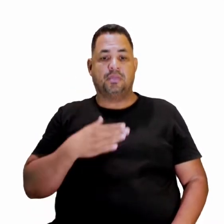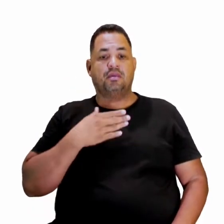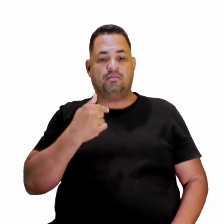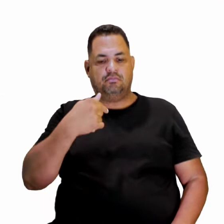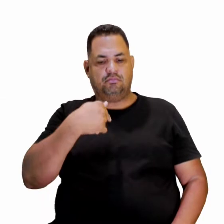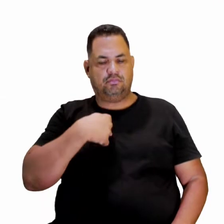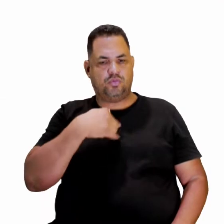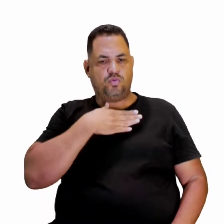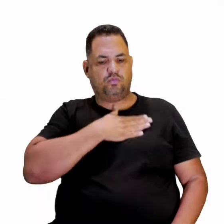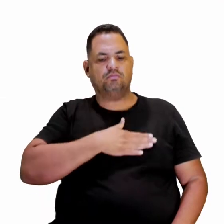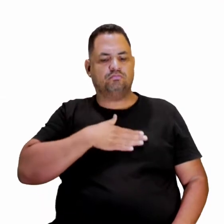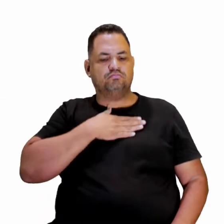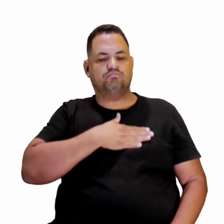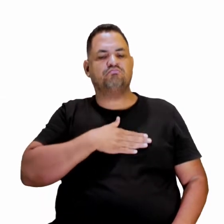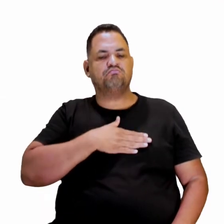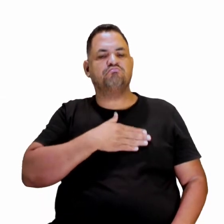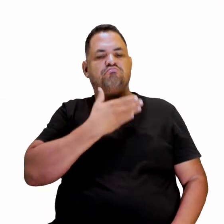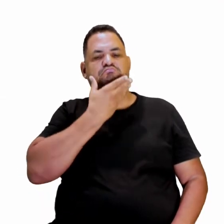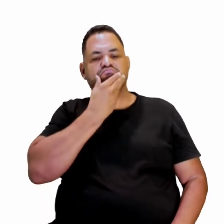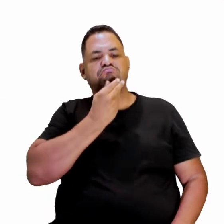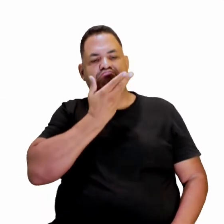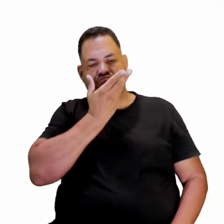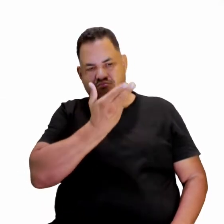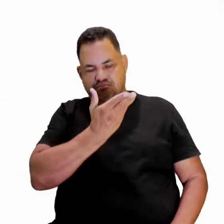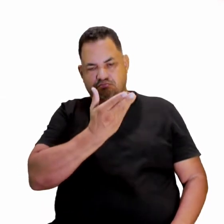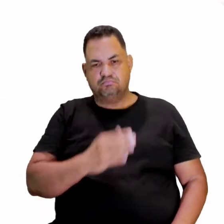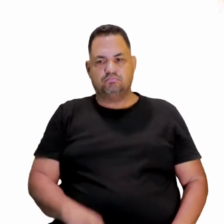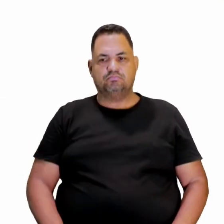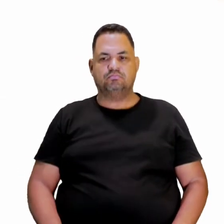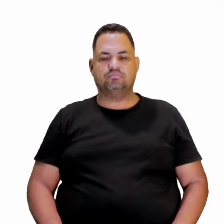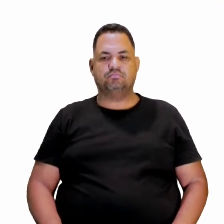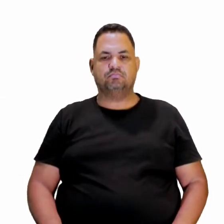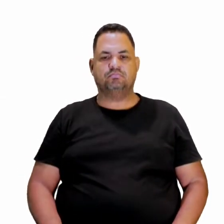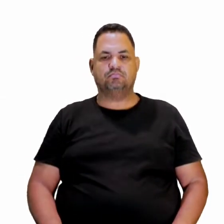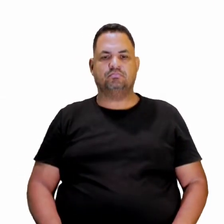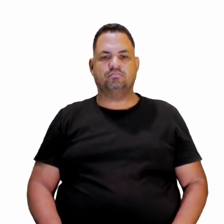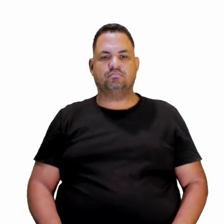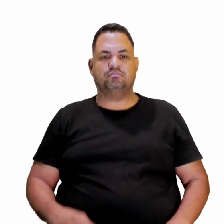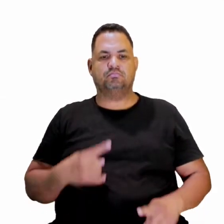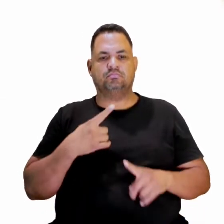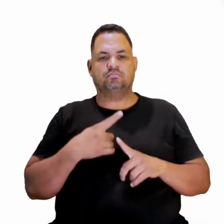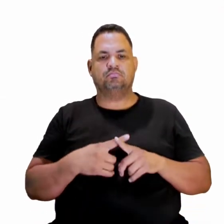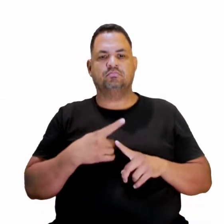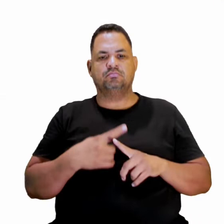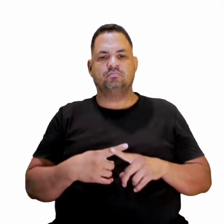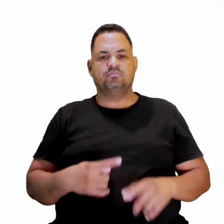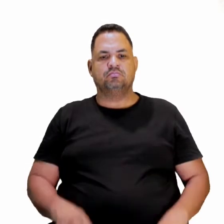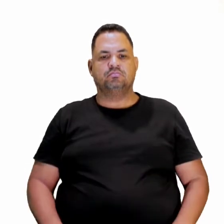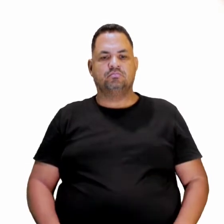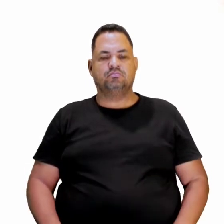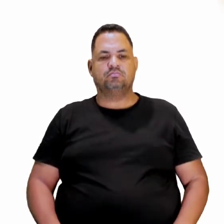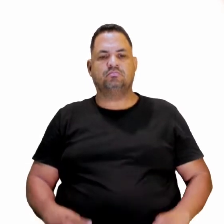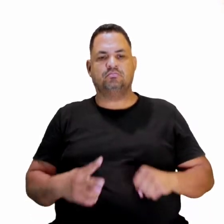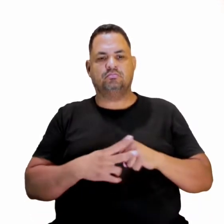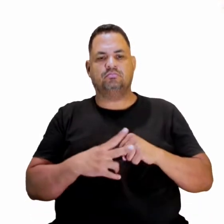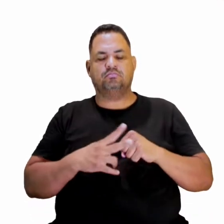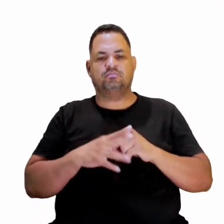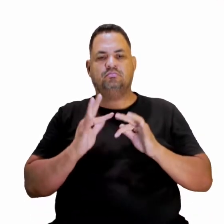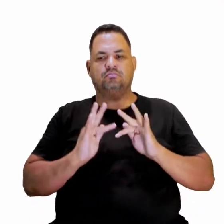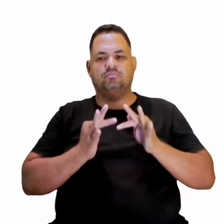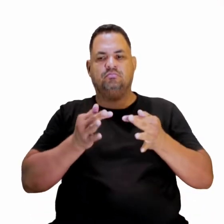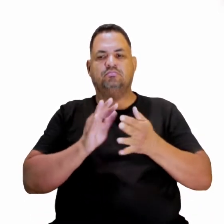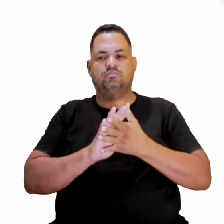dele. Perceba que a mudança é apenas esse D e não E. Por quê? Porque o verbo termina com